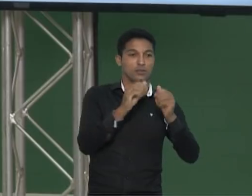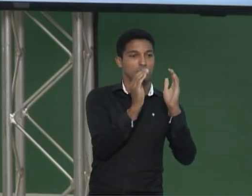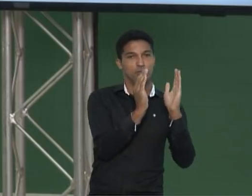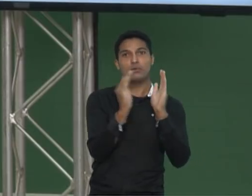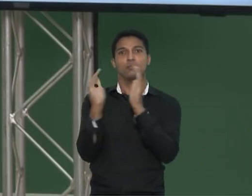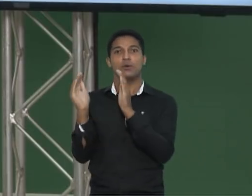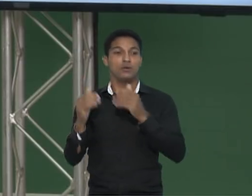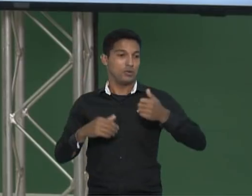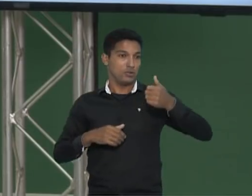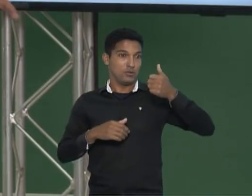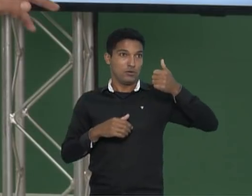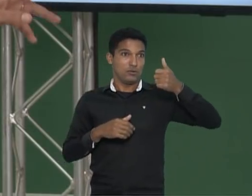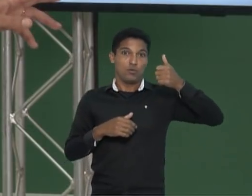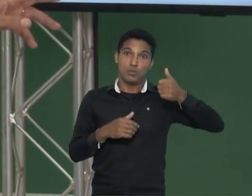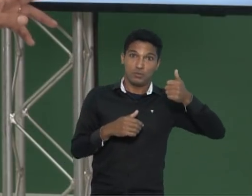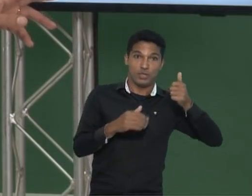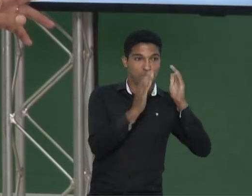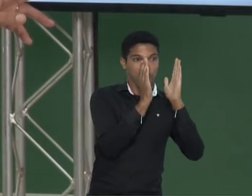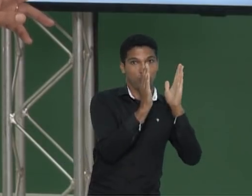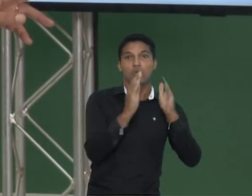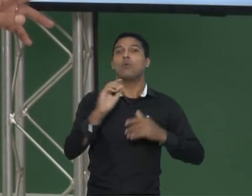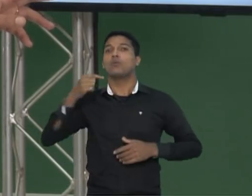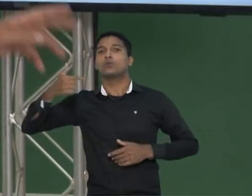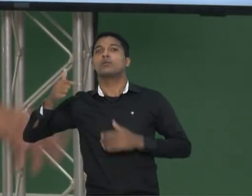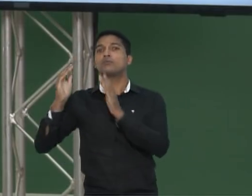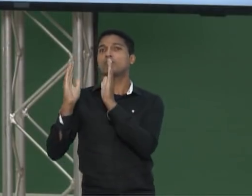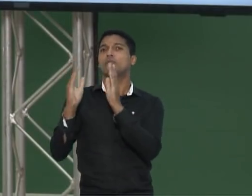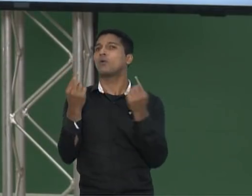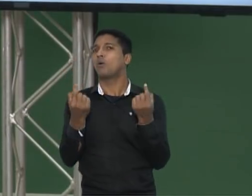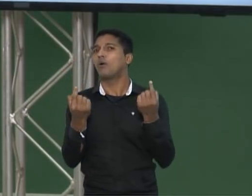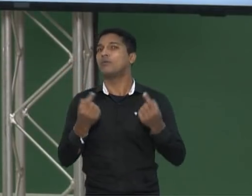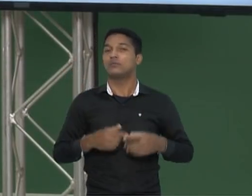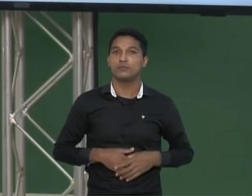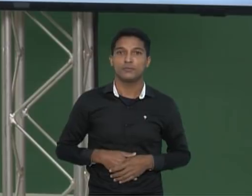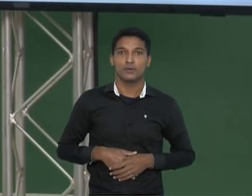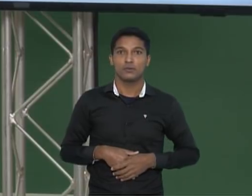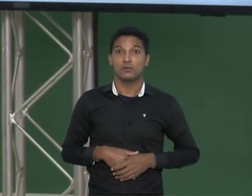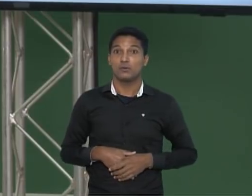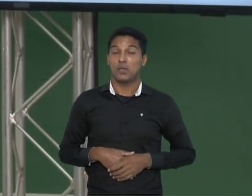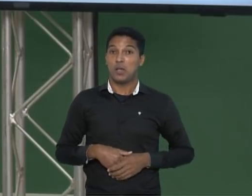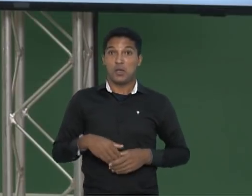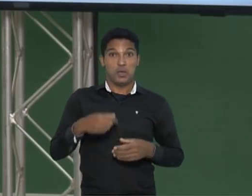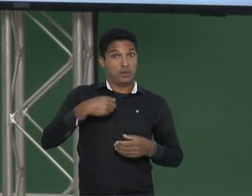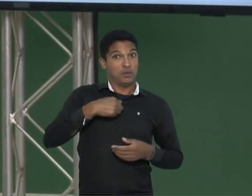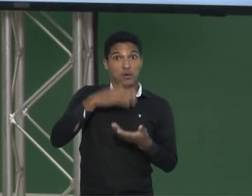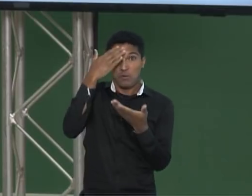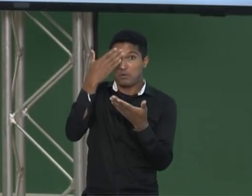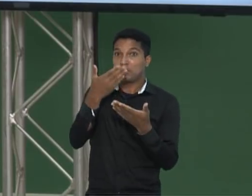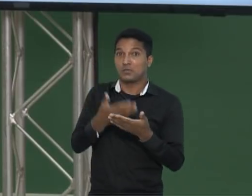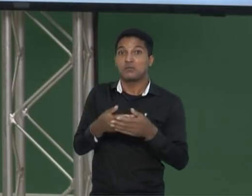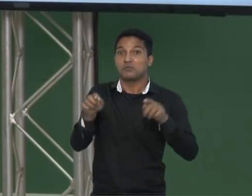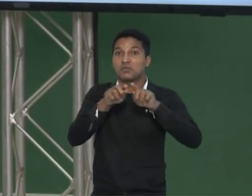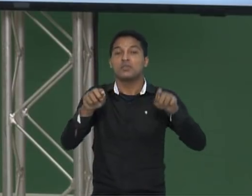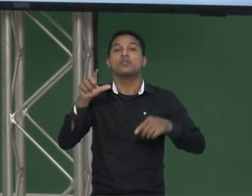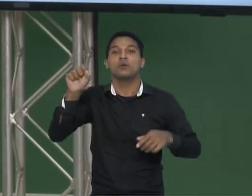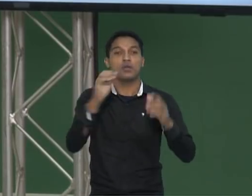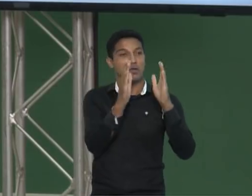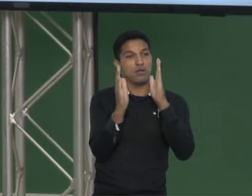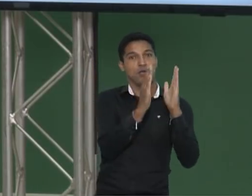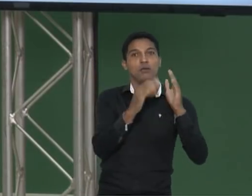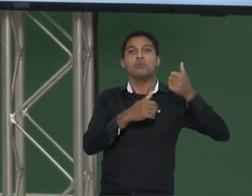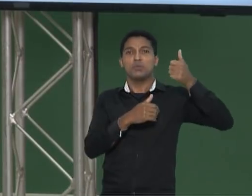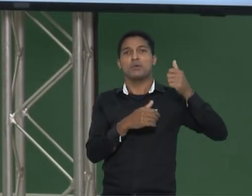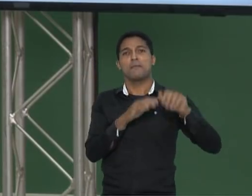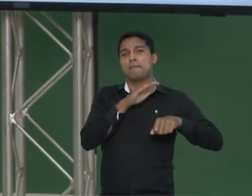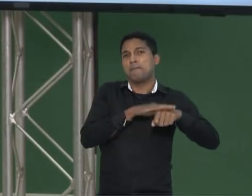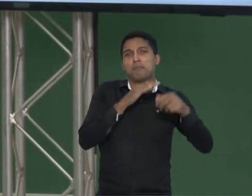O primeiro método ou o segundo? A maioria de vocês, acredito eu, queria escolher o primeiro. Muito mais